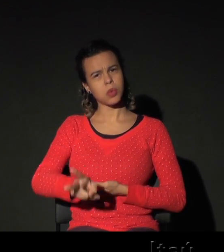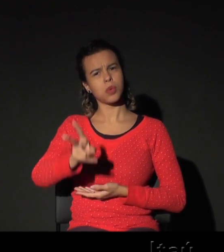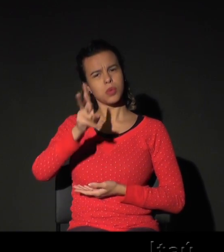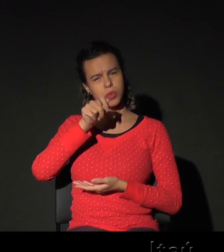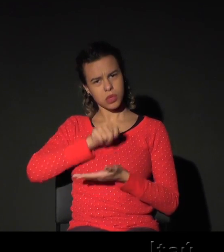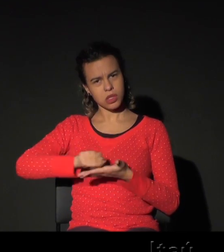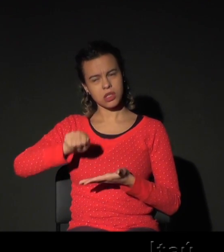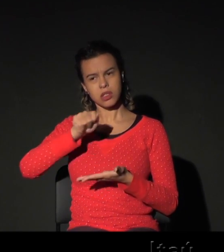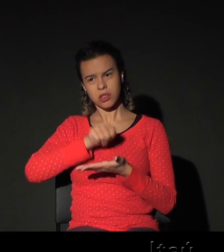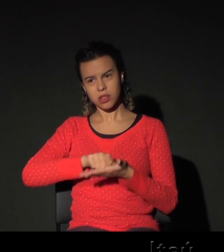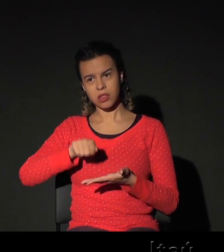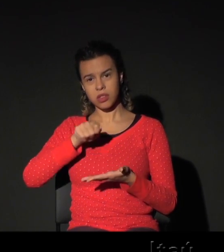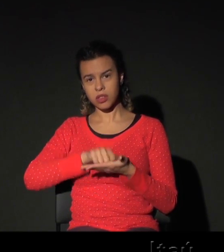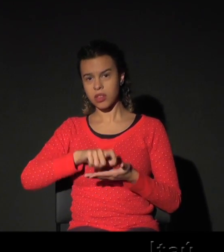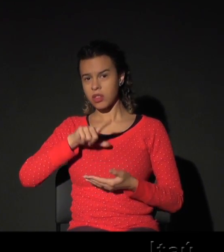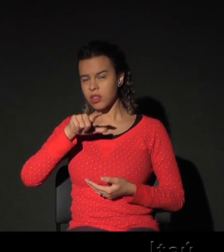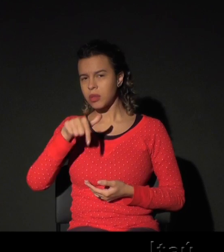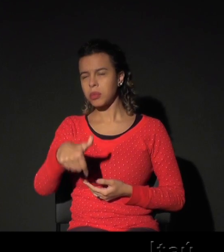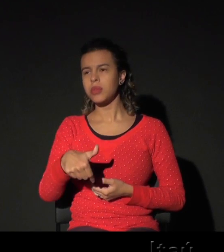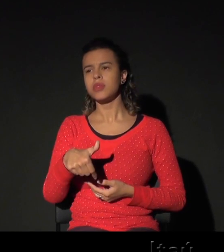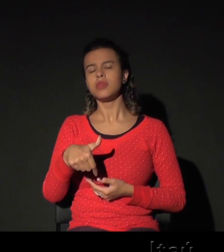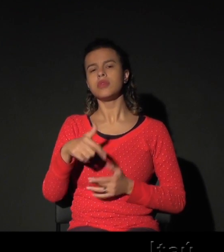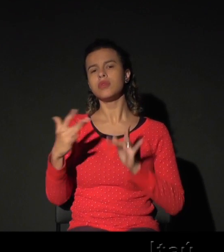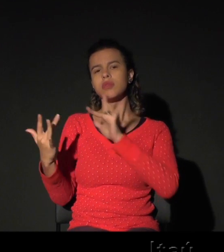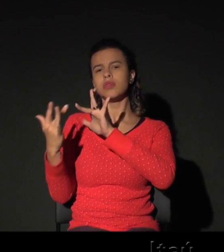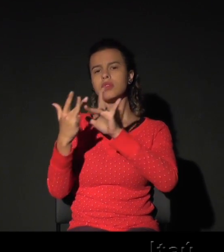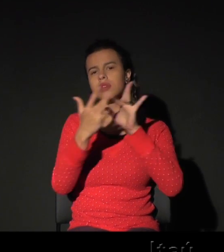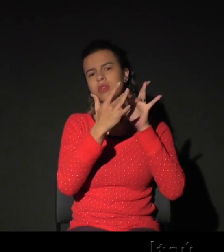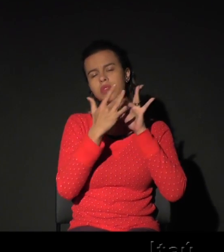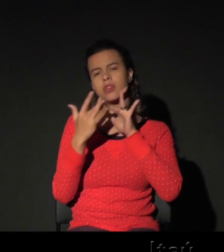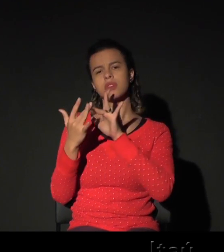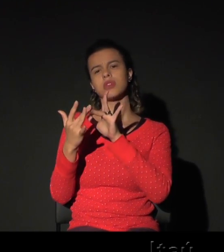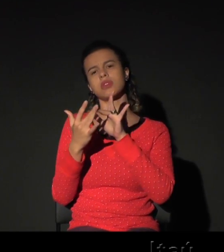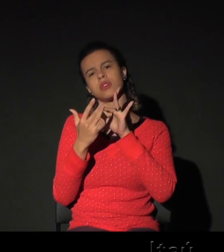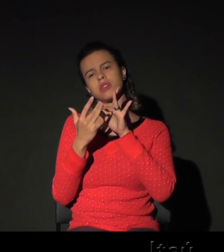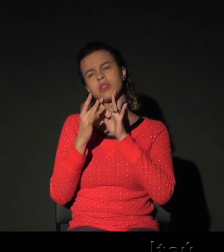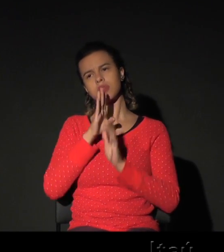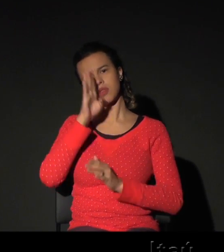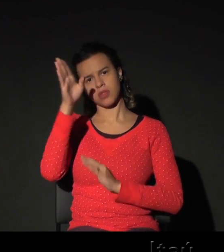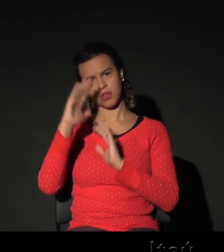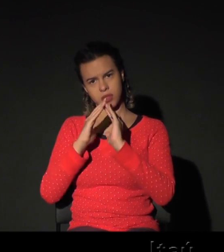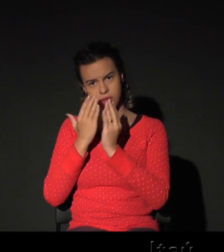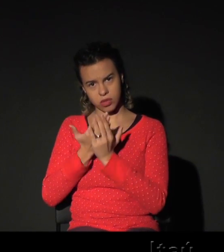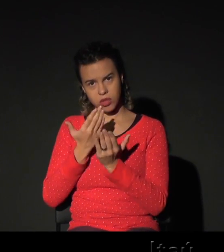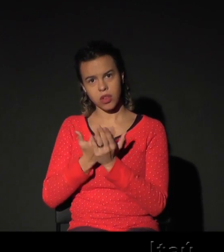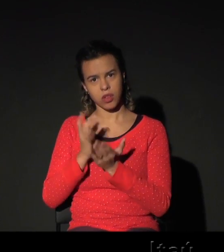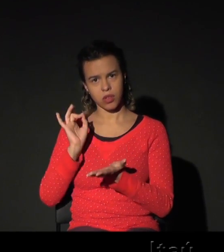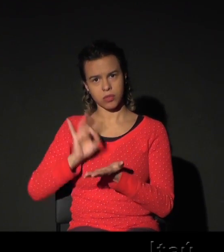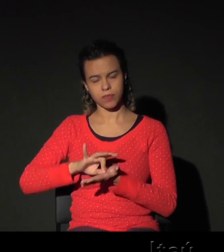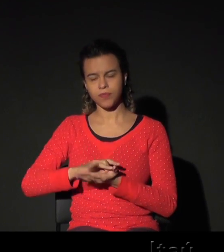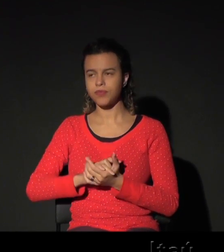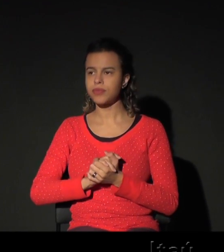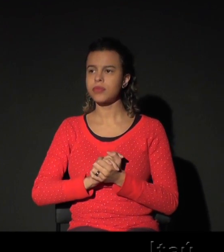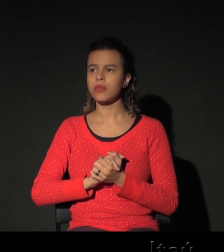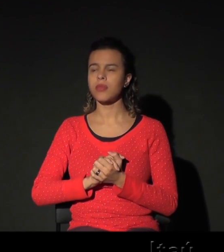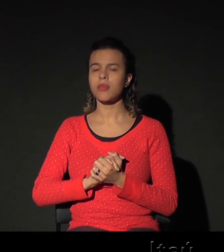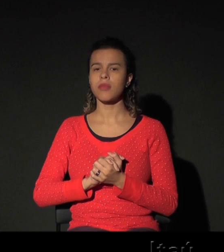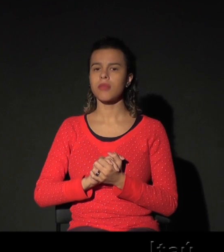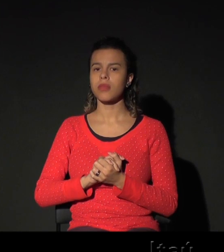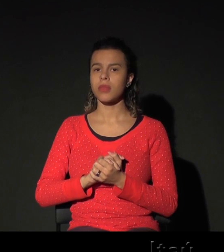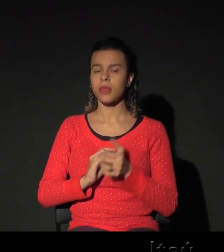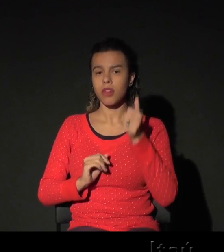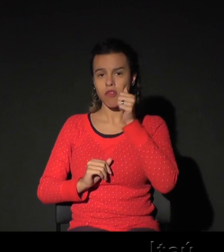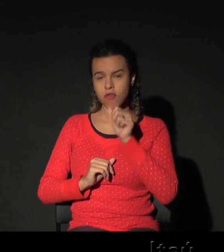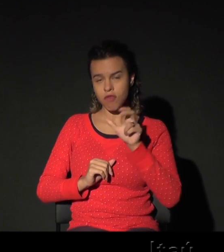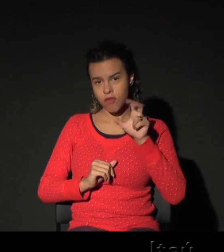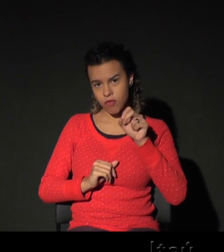a escrever depois tive contatos depois fui pra Escol propriamente dita e foi quando